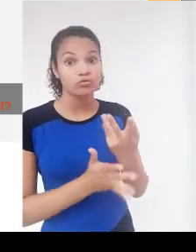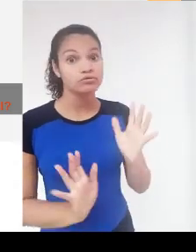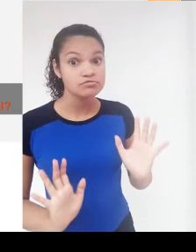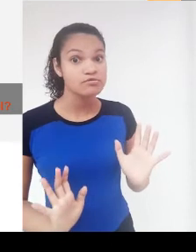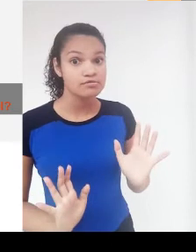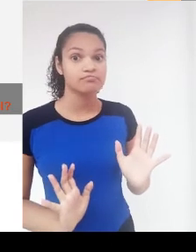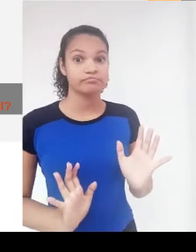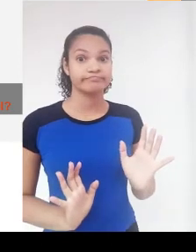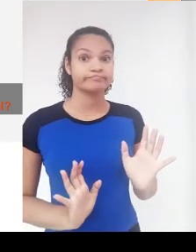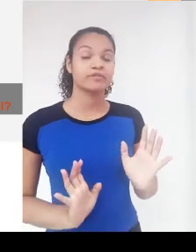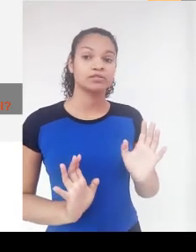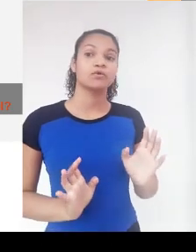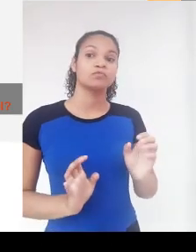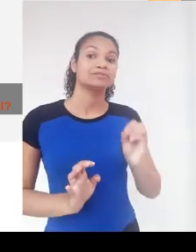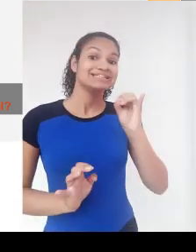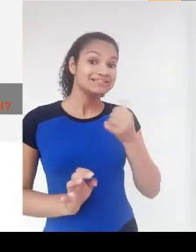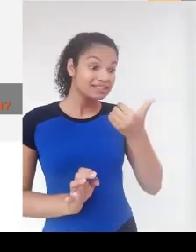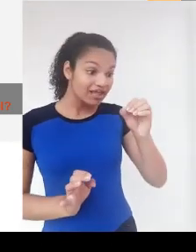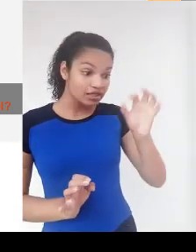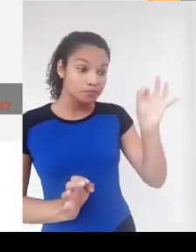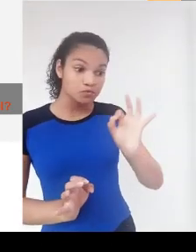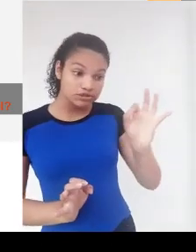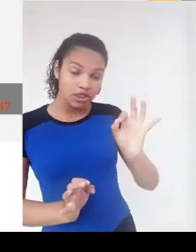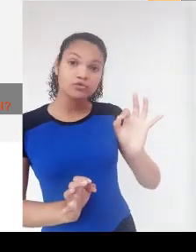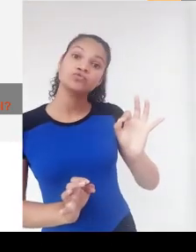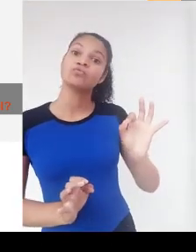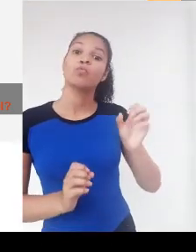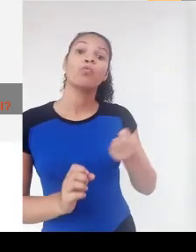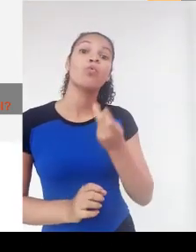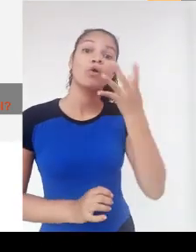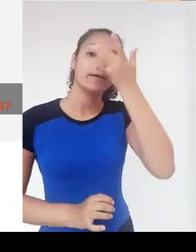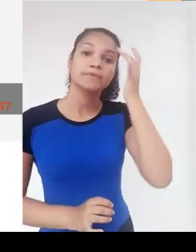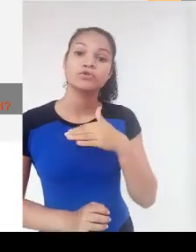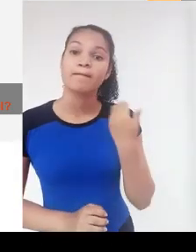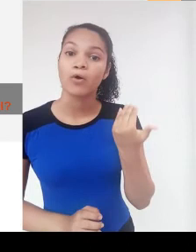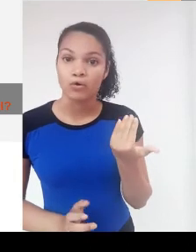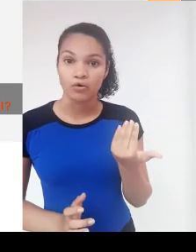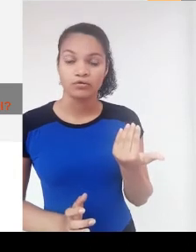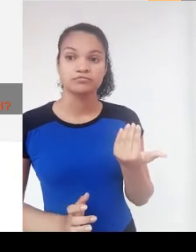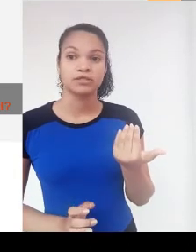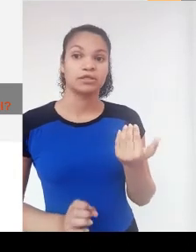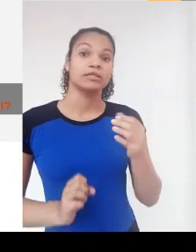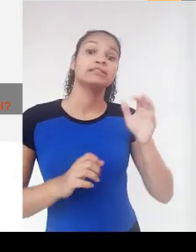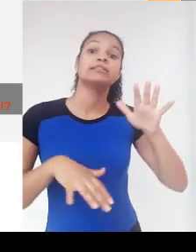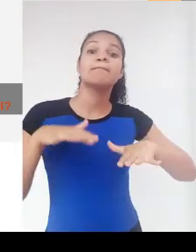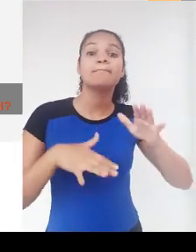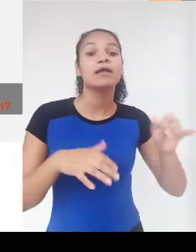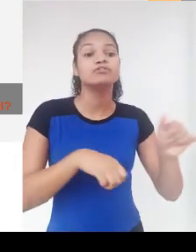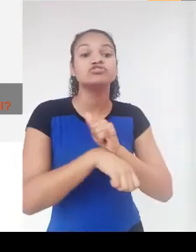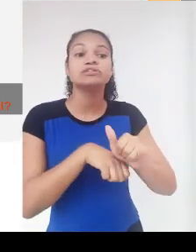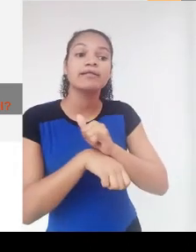essa possibilidade. Vai depender das medidas de contenção que estão sendo tomadas, porque o vírus ele se propaga